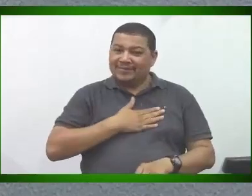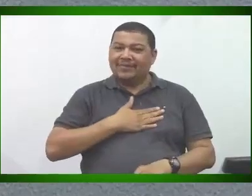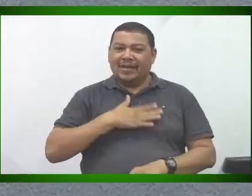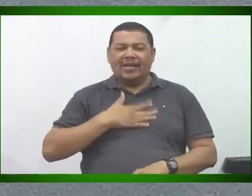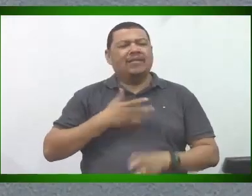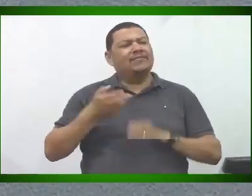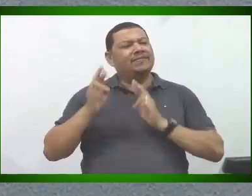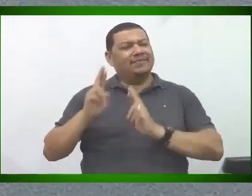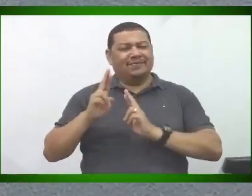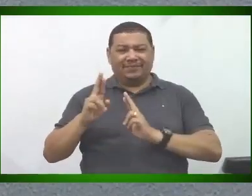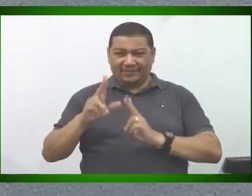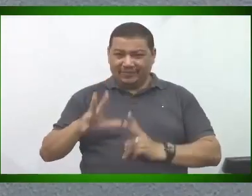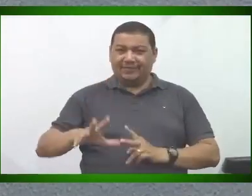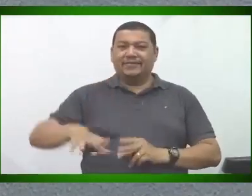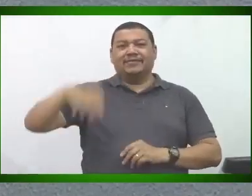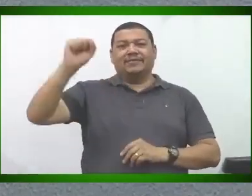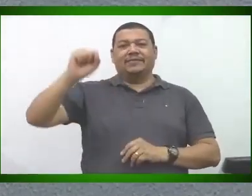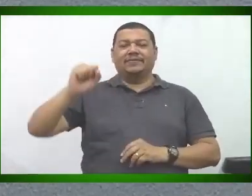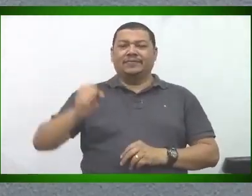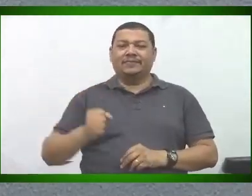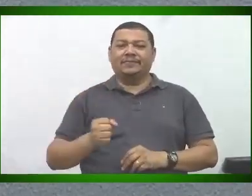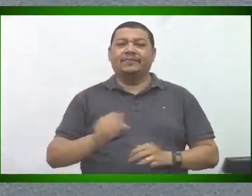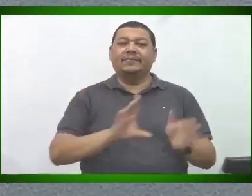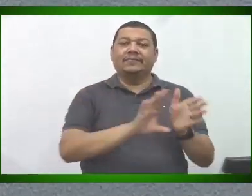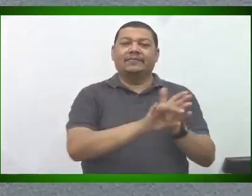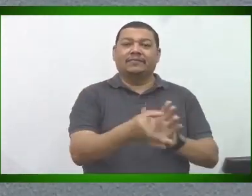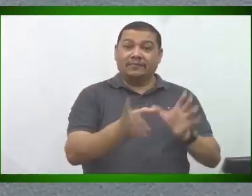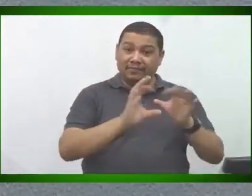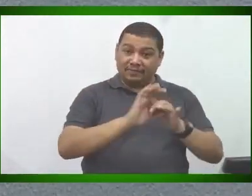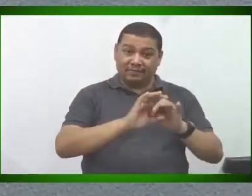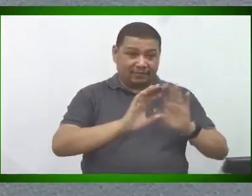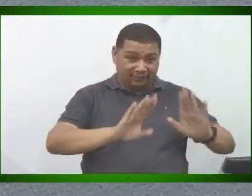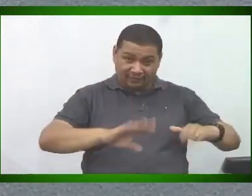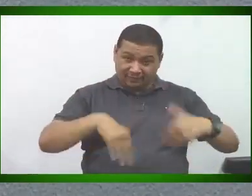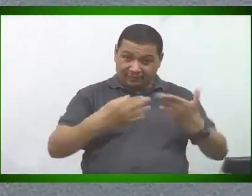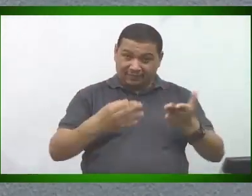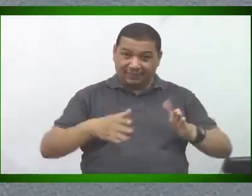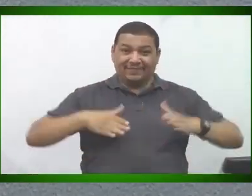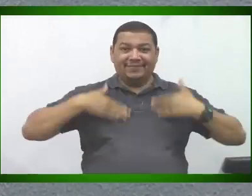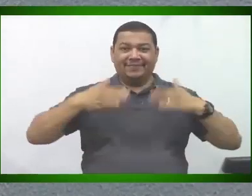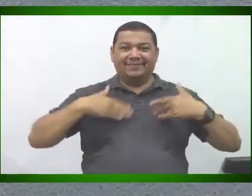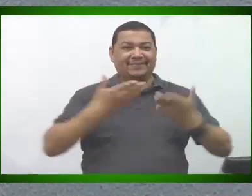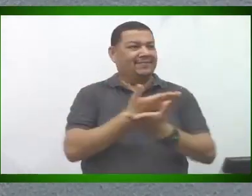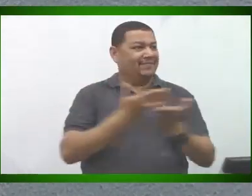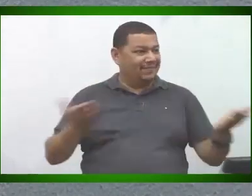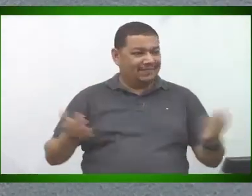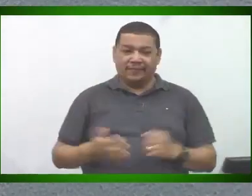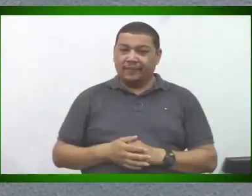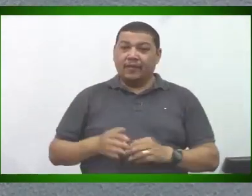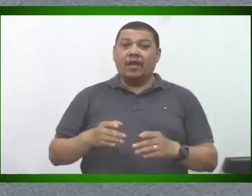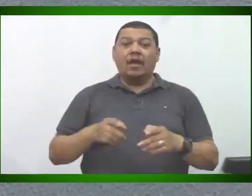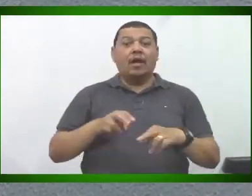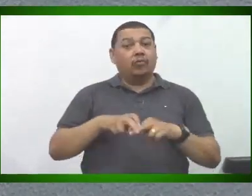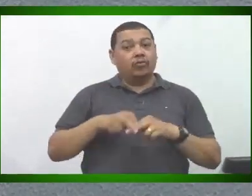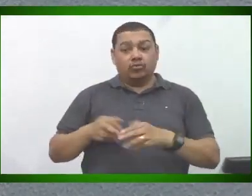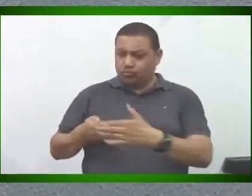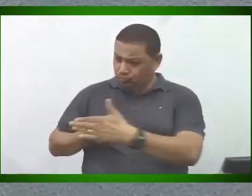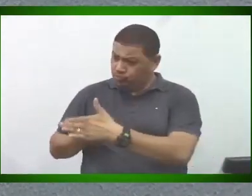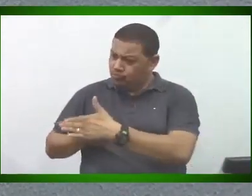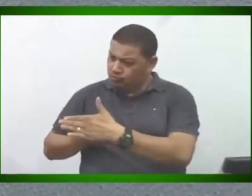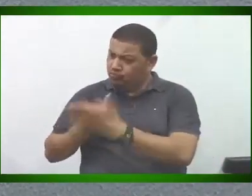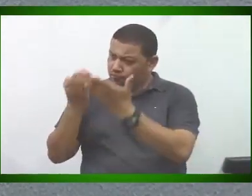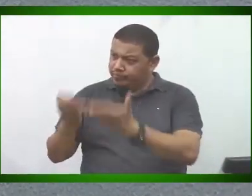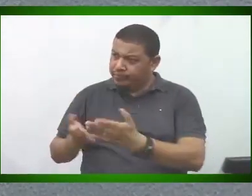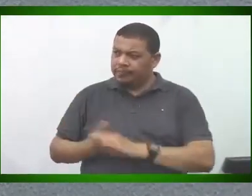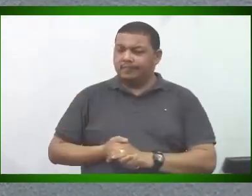chegar, né, e União Cacoalense aí vai nos trazer mais essa alegria. Então, fica aqui, prefeito, essas cobranças ao senhor, até porque